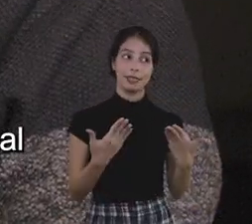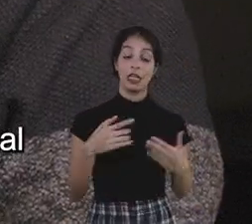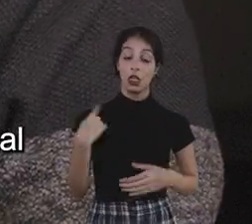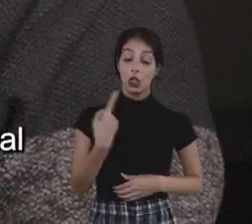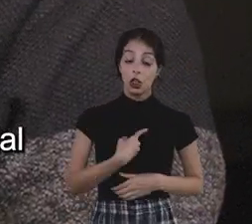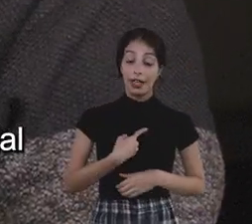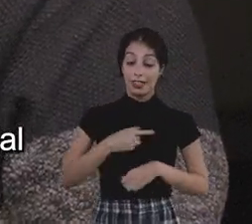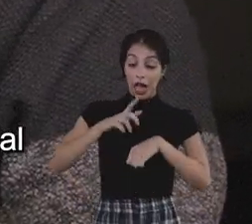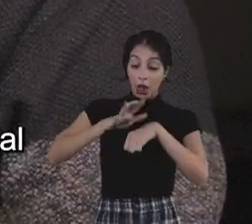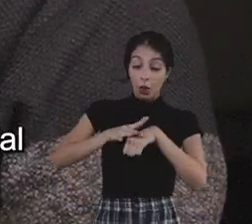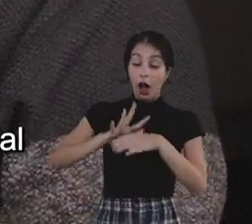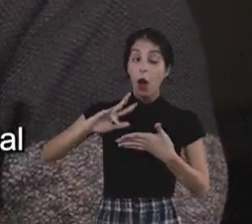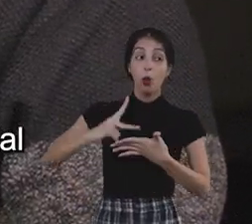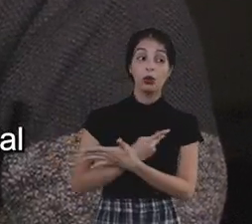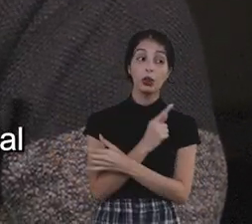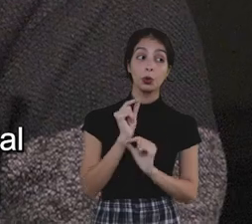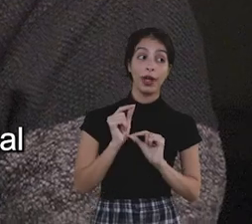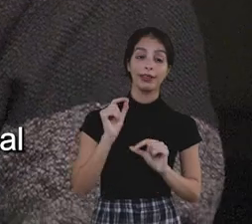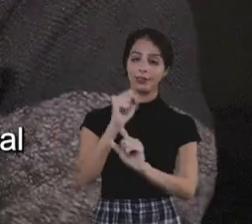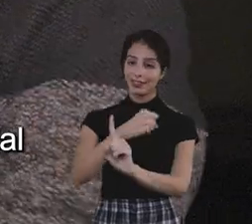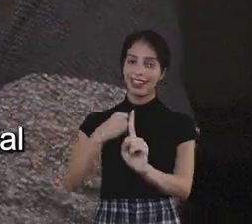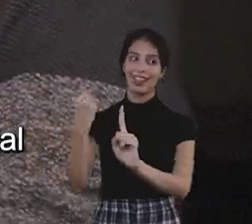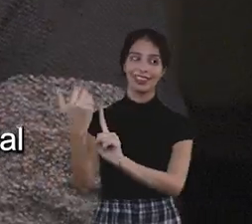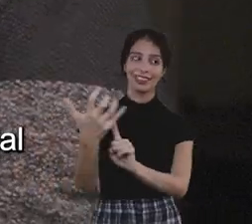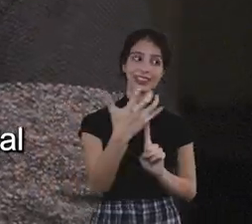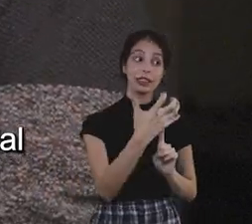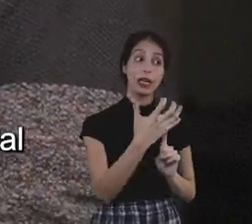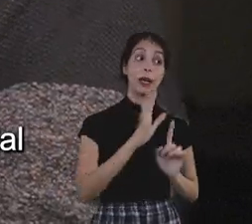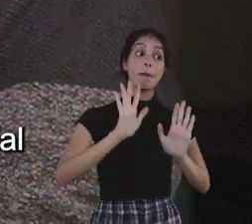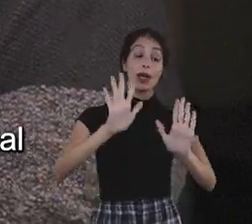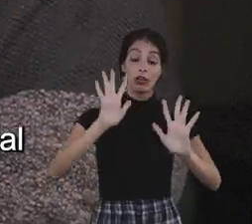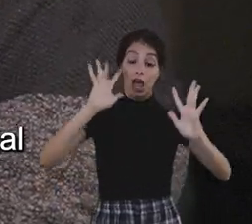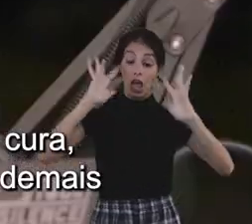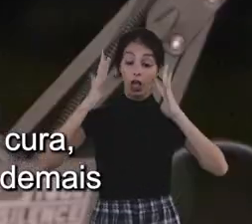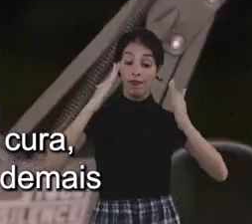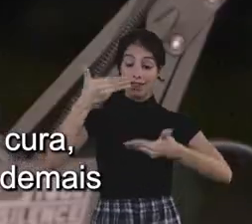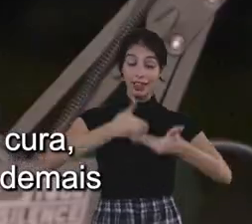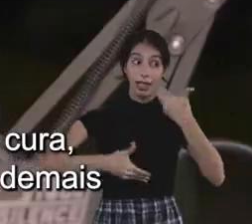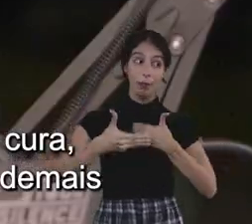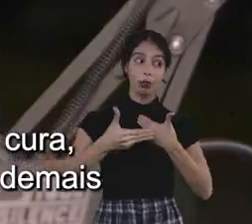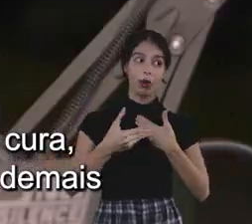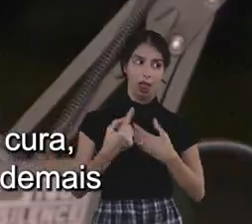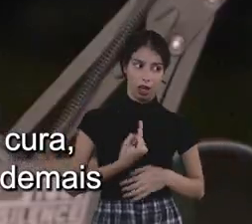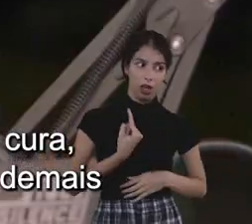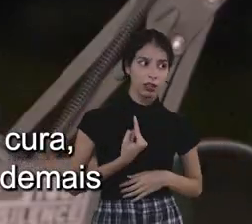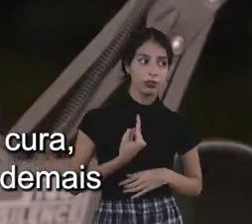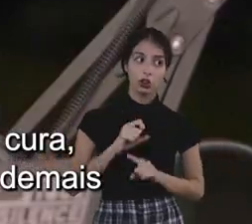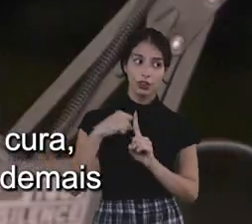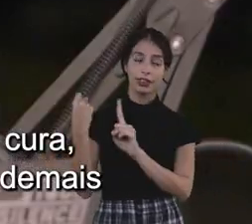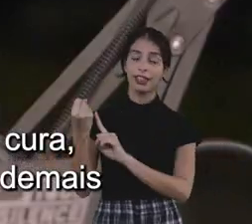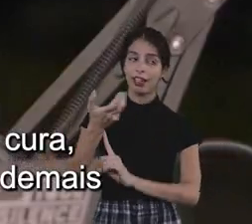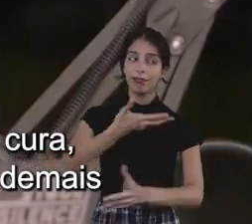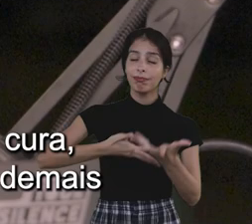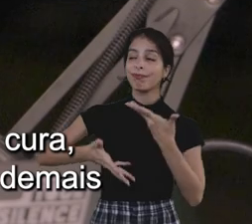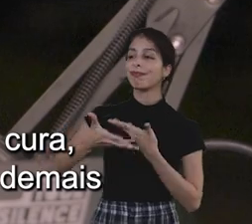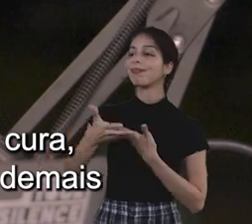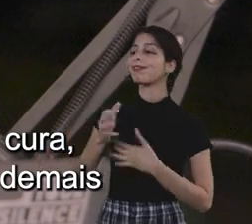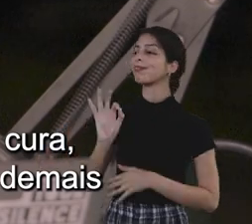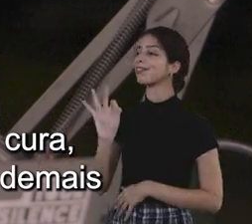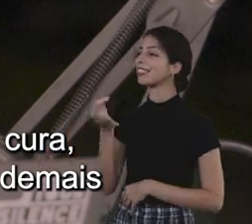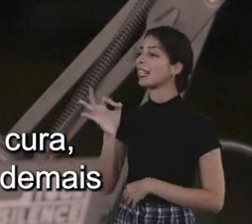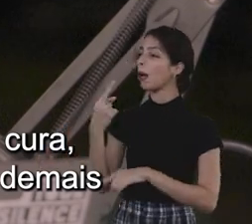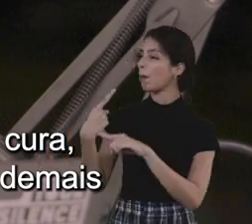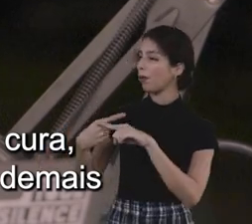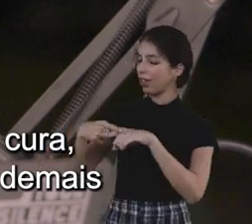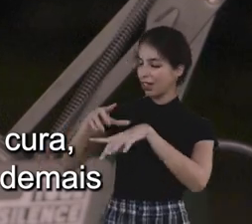adoece no laço social e a gente se trata no laço social se trata né a gente não tá aqui buscando cura a gente tá buscando